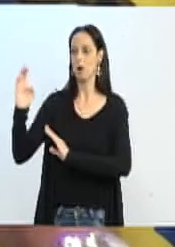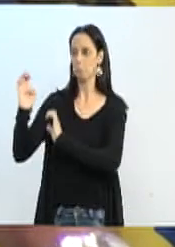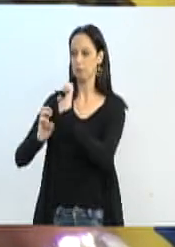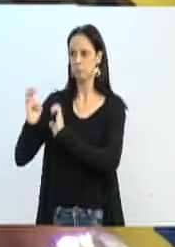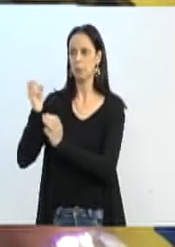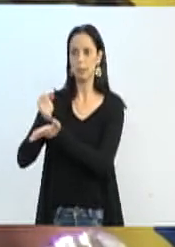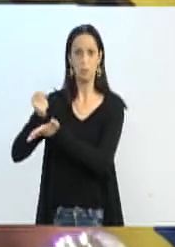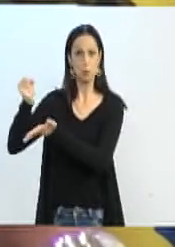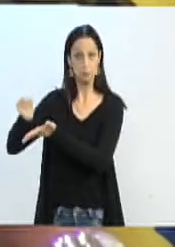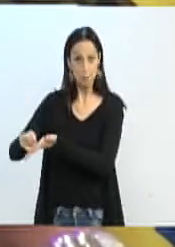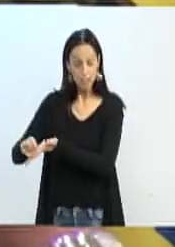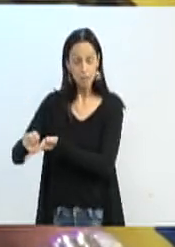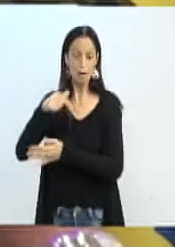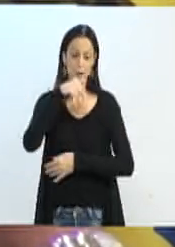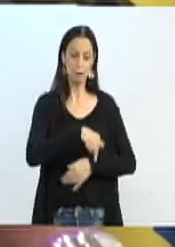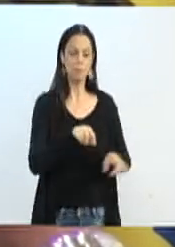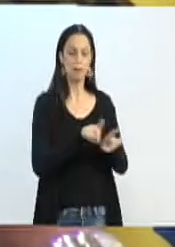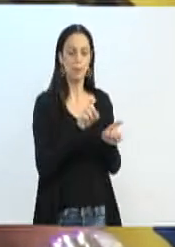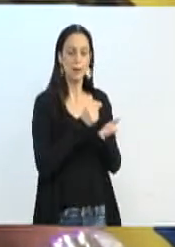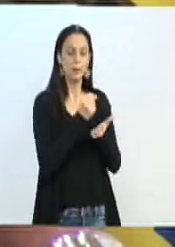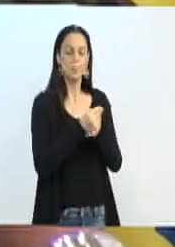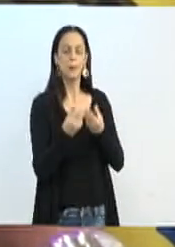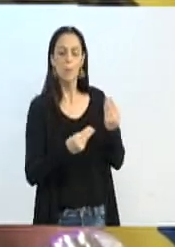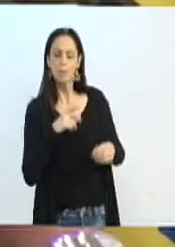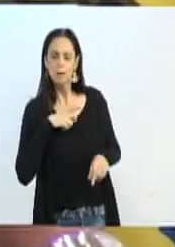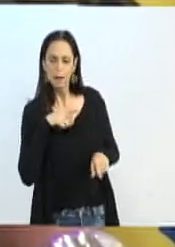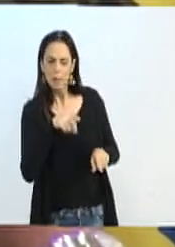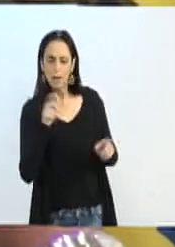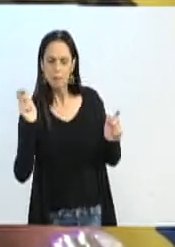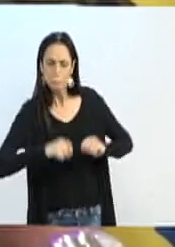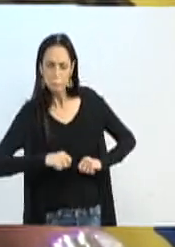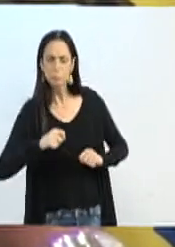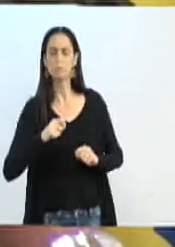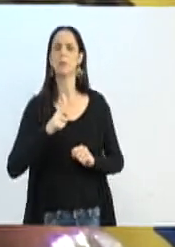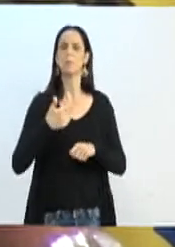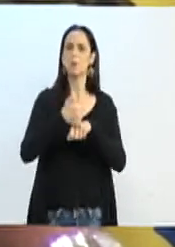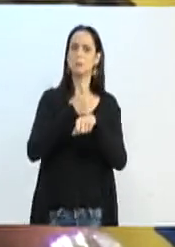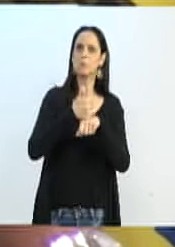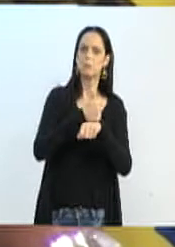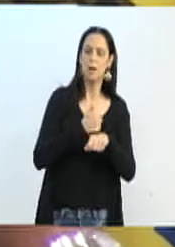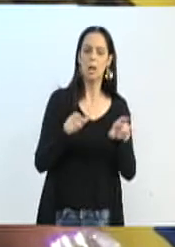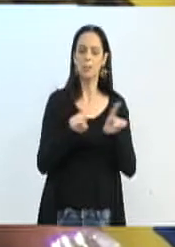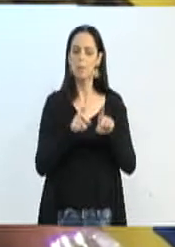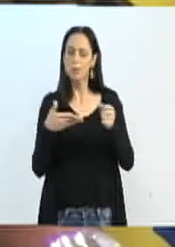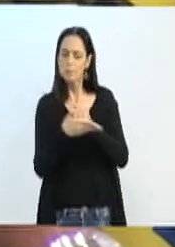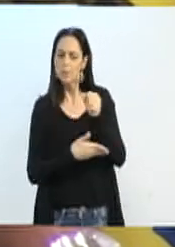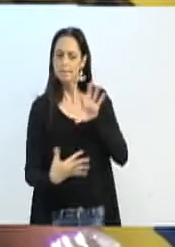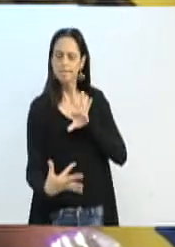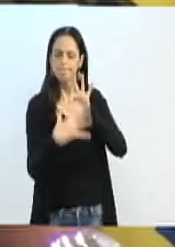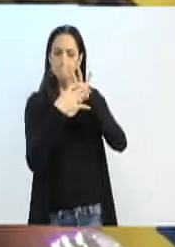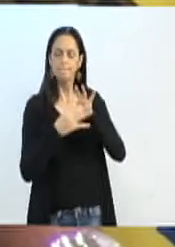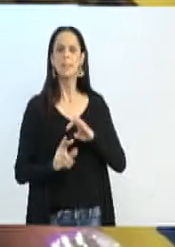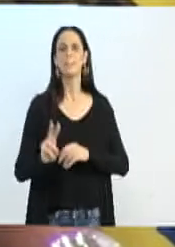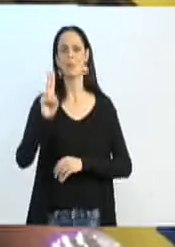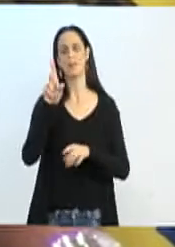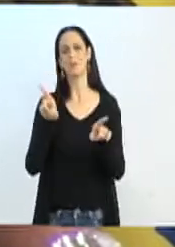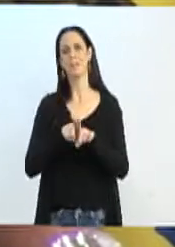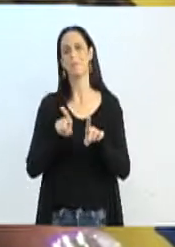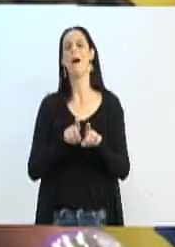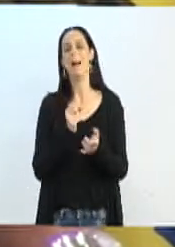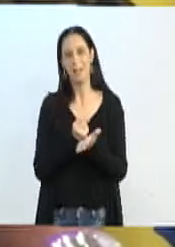contratação foi realizada com base na competência profissional e no alinhamento de princípio os valores